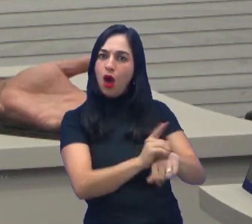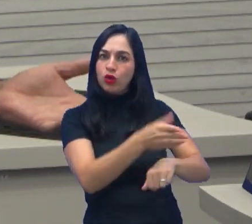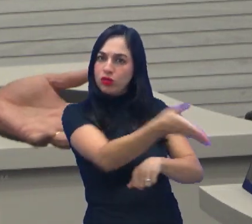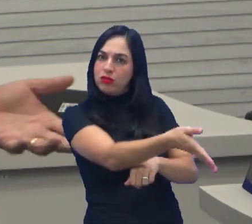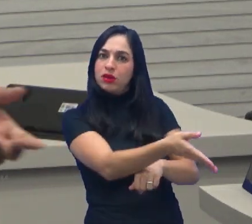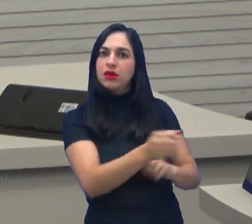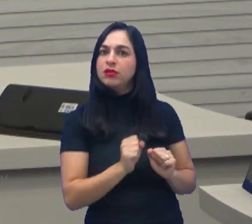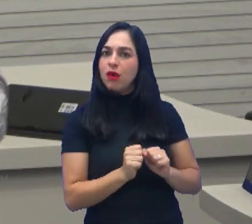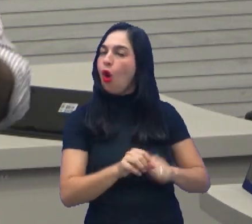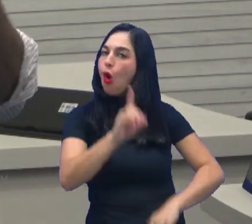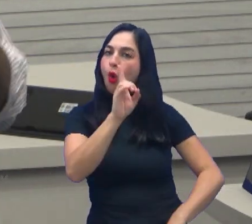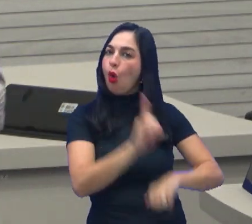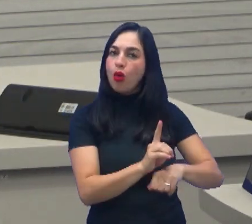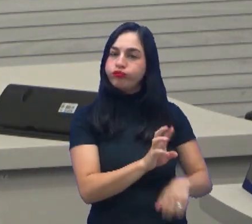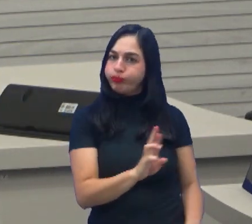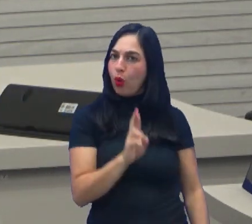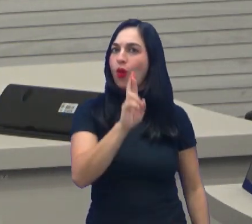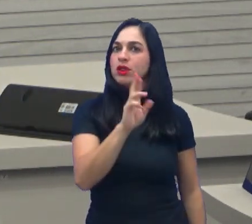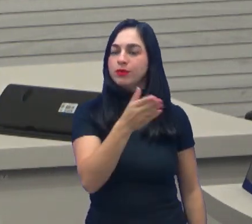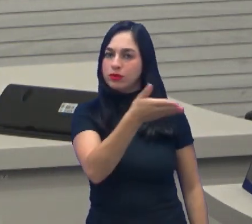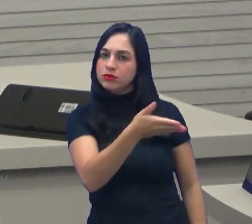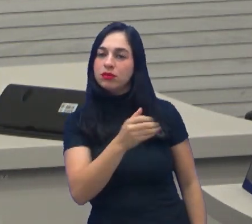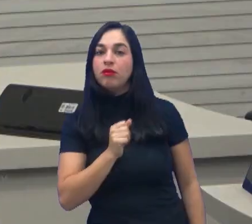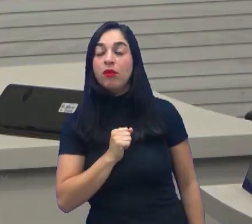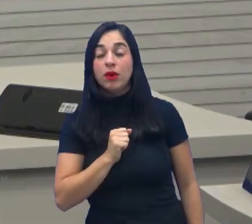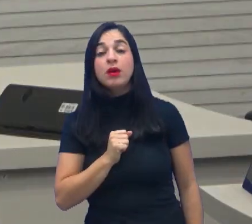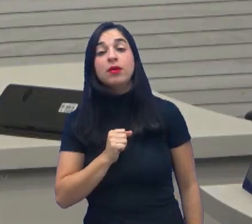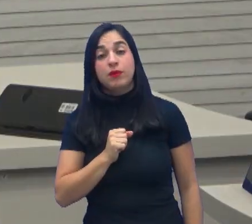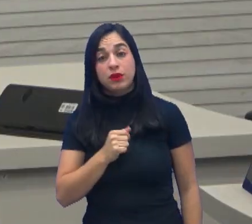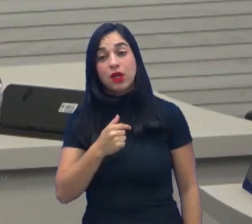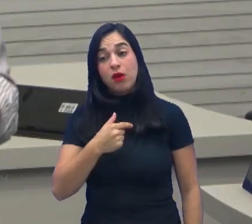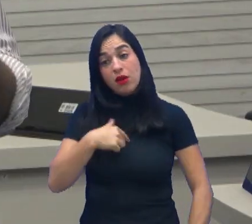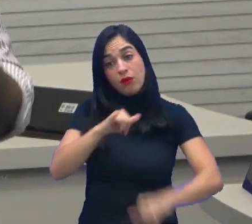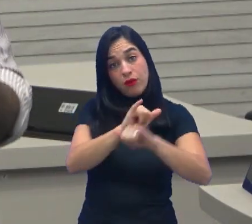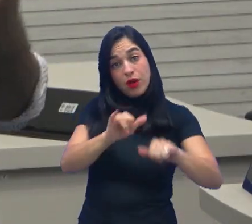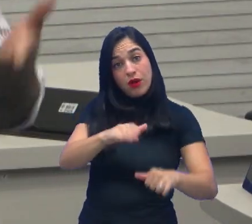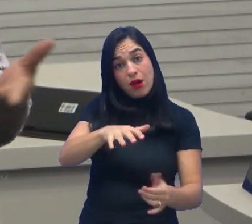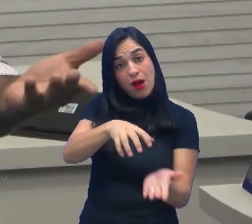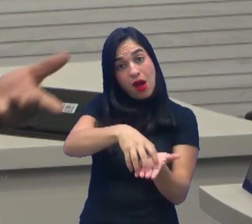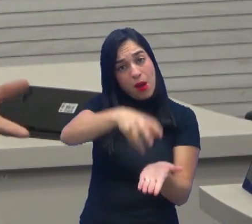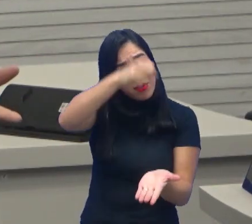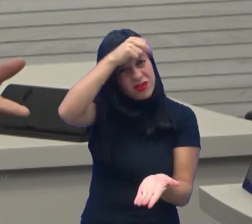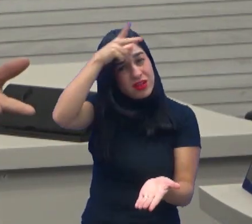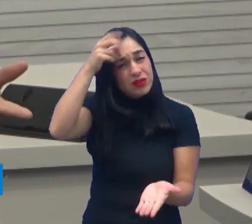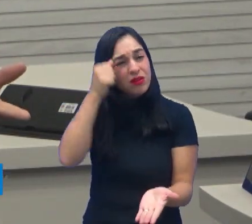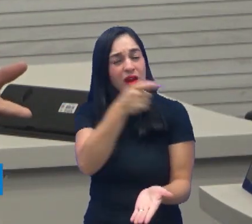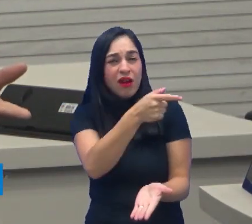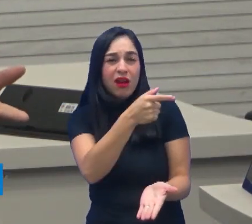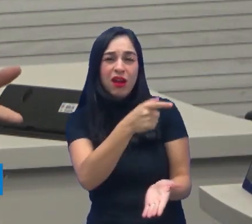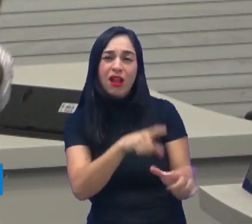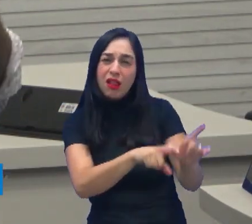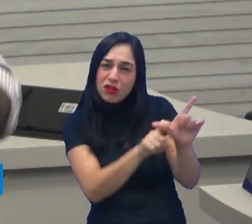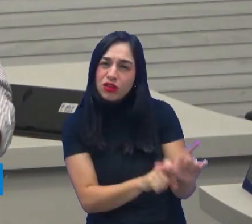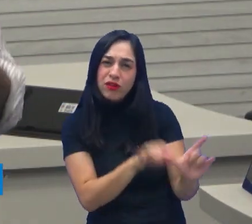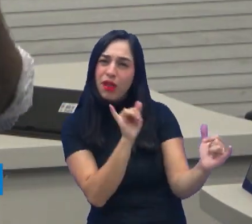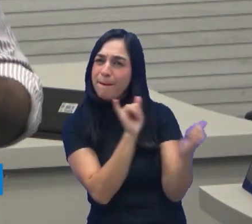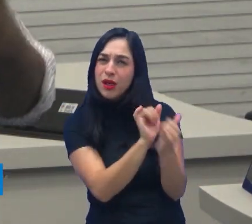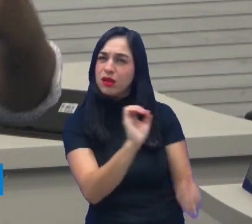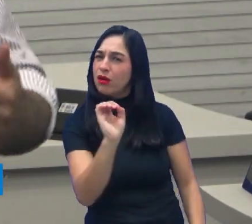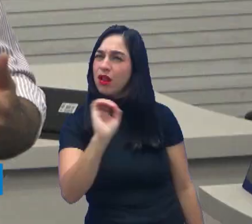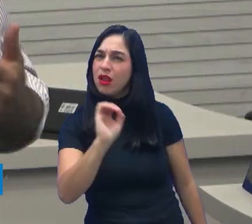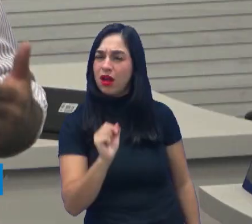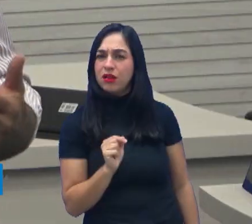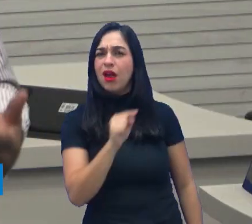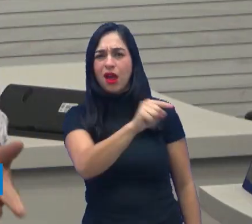dono da área. Então, eu aqui até digo à prefeitura, não perdoe nada desse cara. Ele precisa resolver